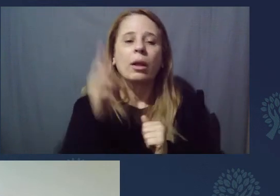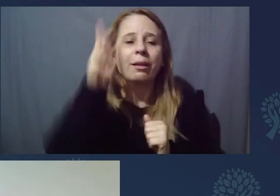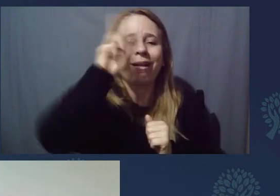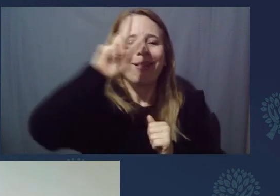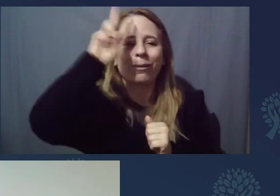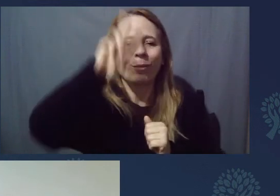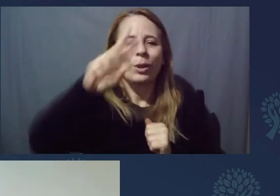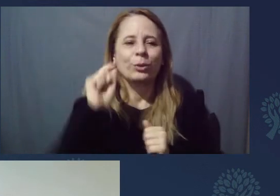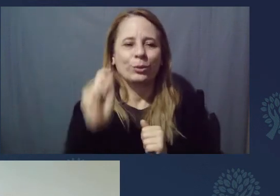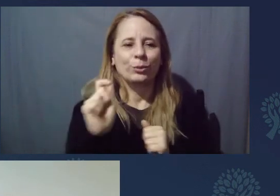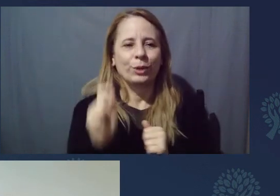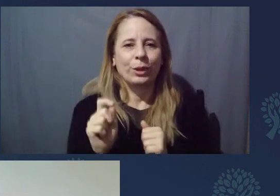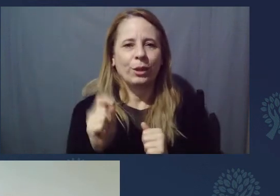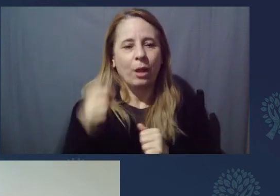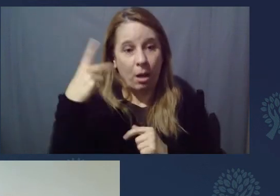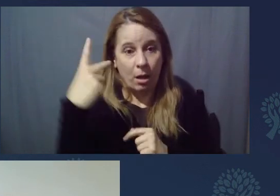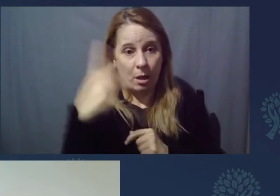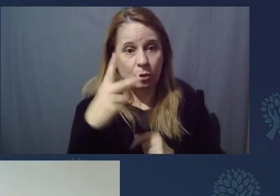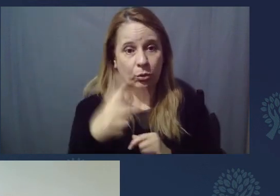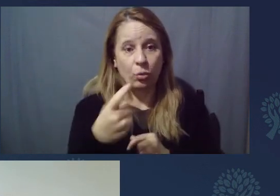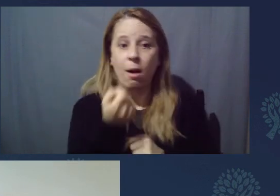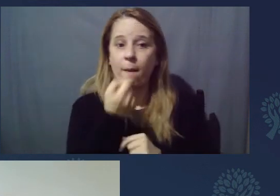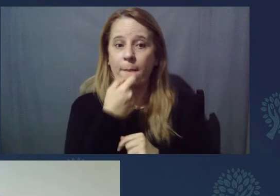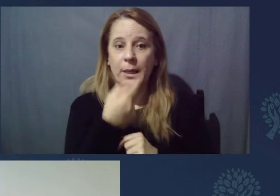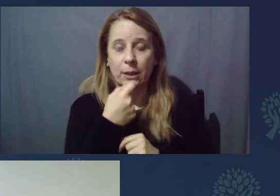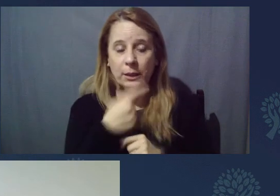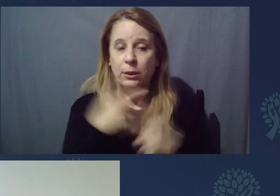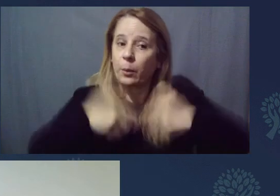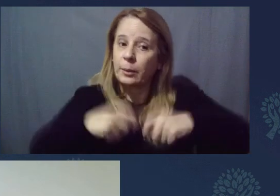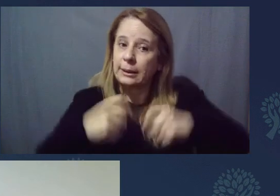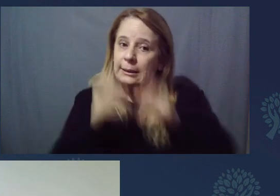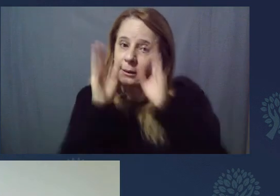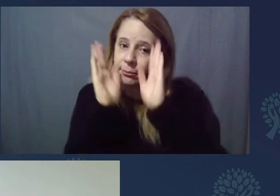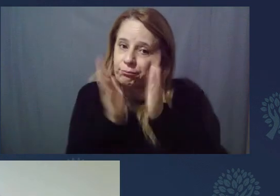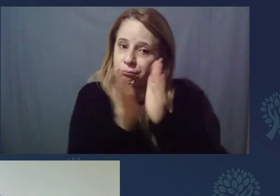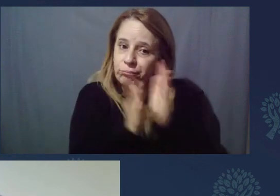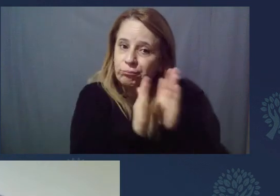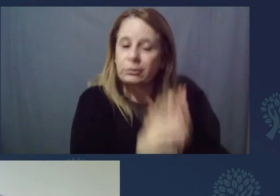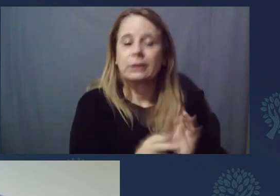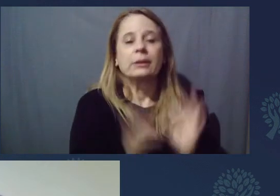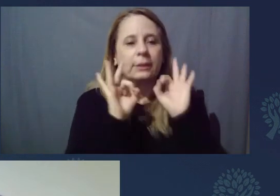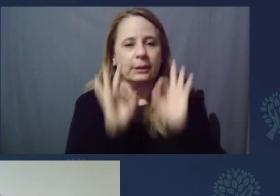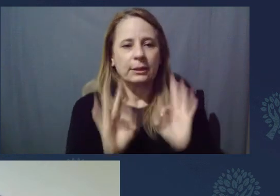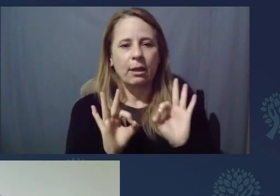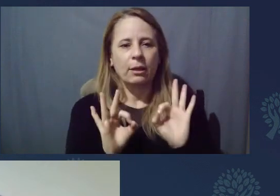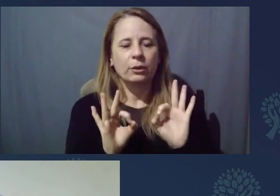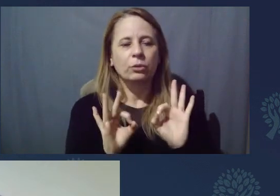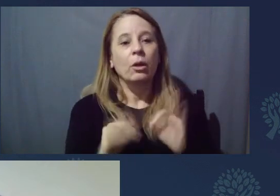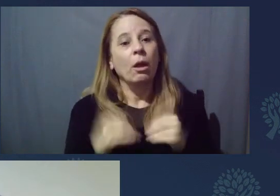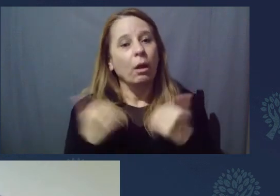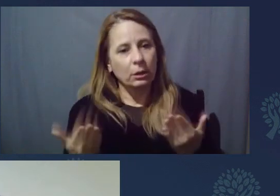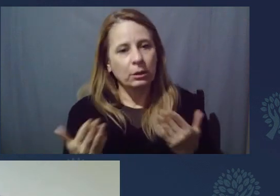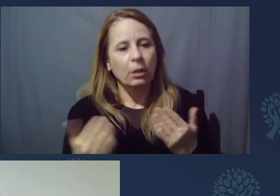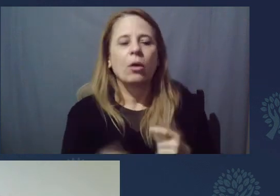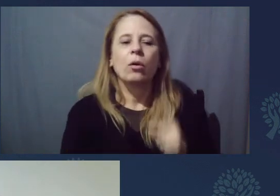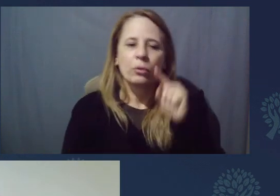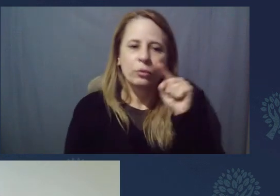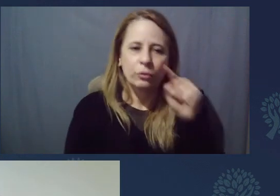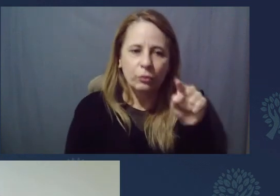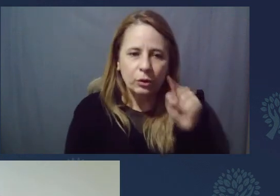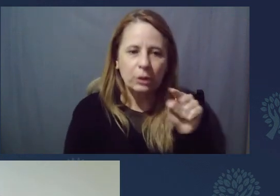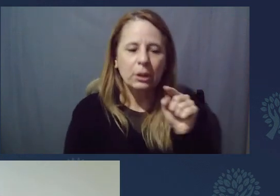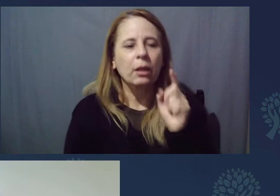lembrando que a sua medicação está sendo bem tomada, você está tomando a medicação direitinho. Então, se você está procurando